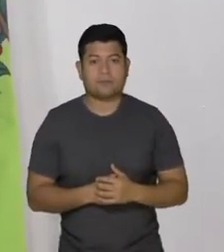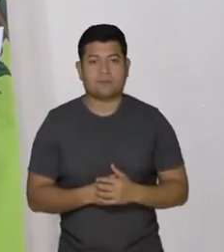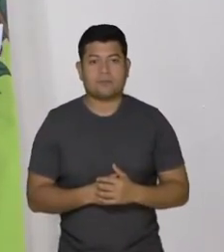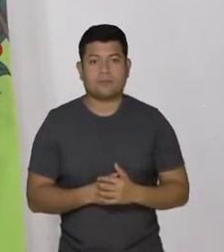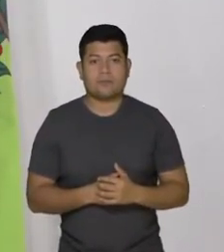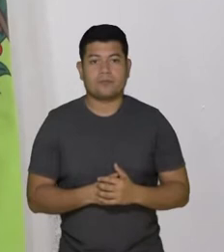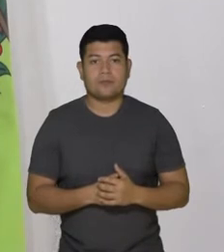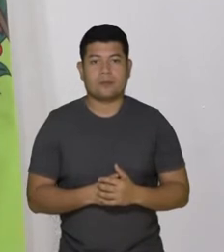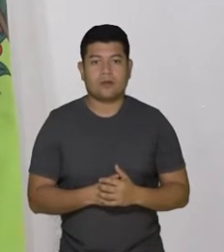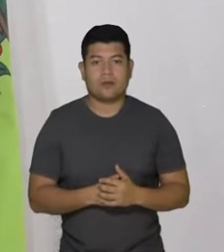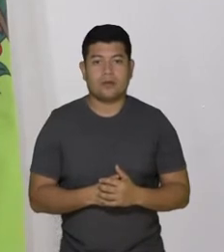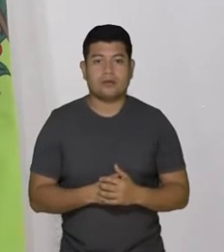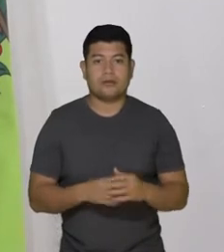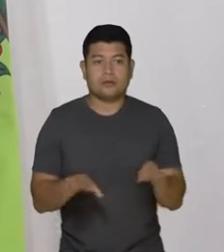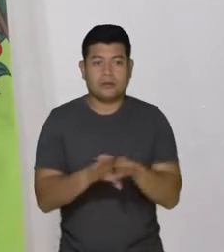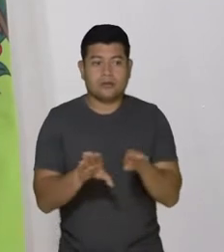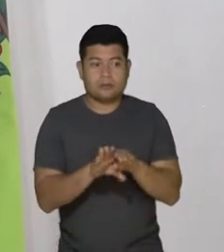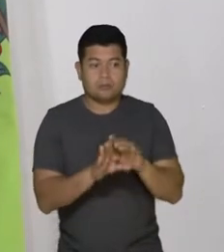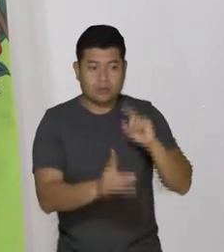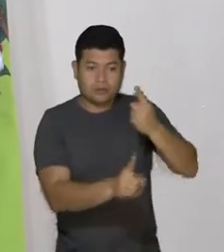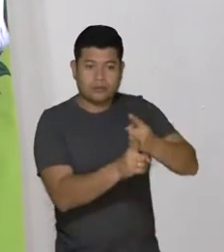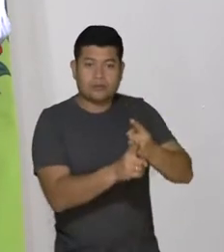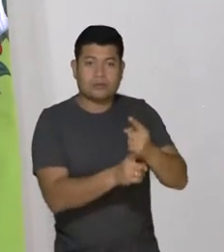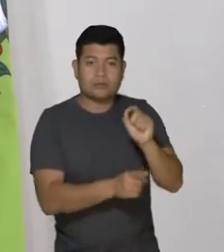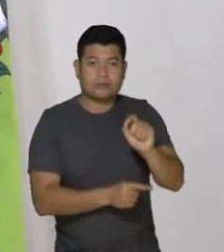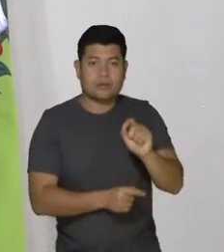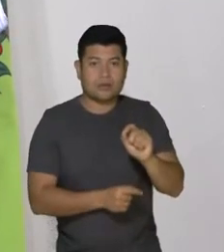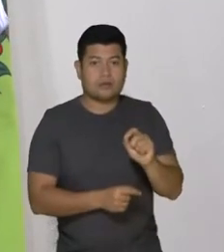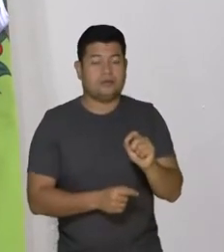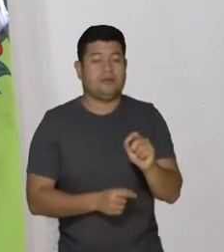ainda verificou-se uma extrema